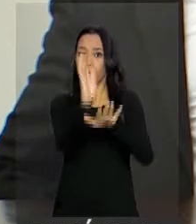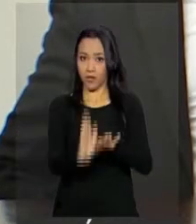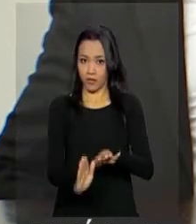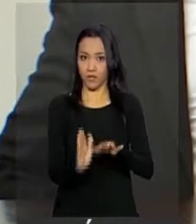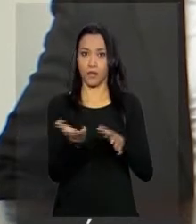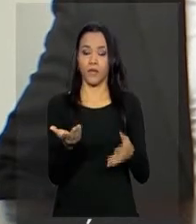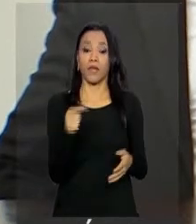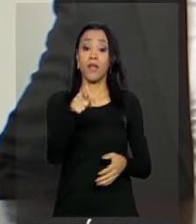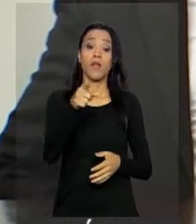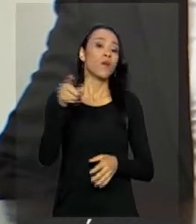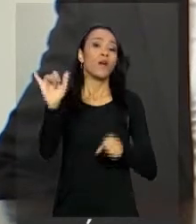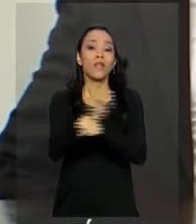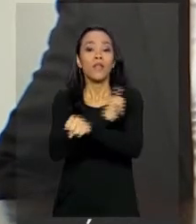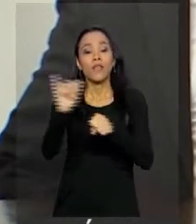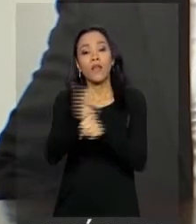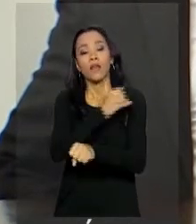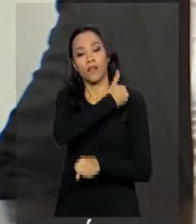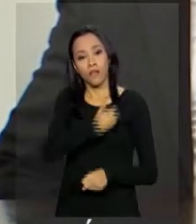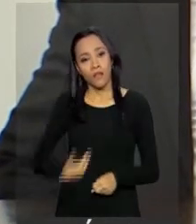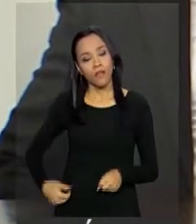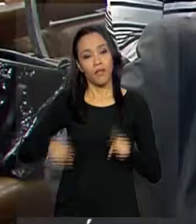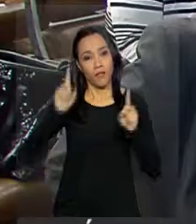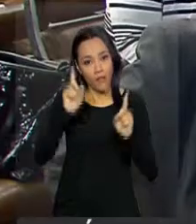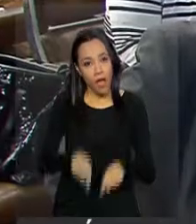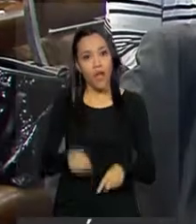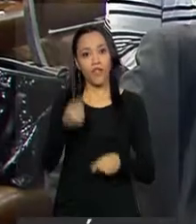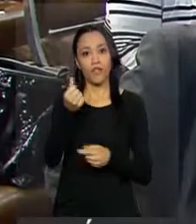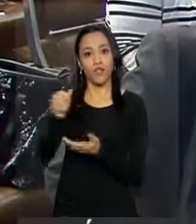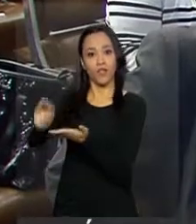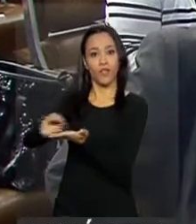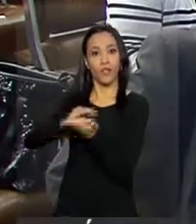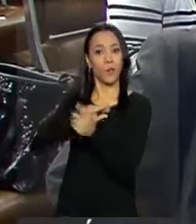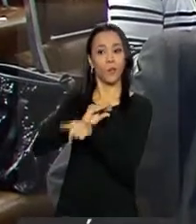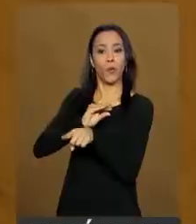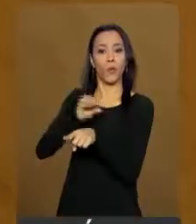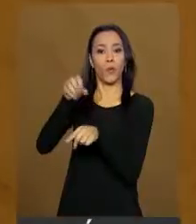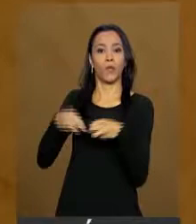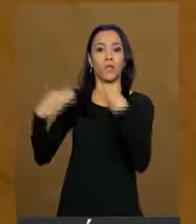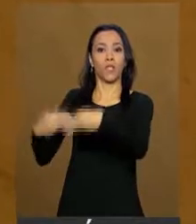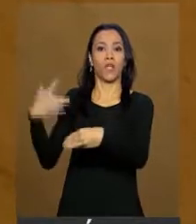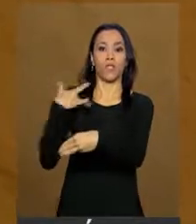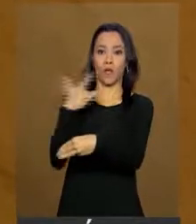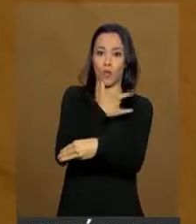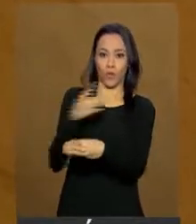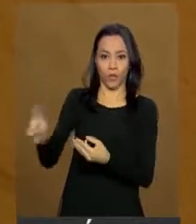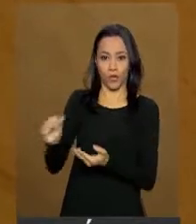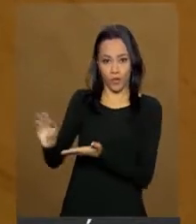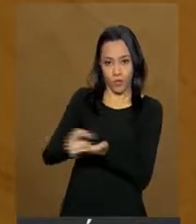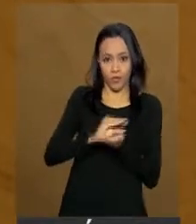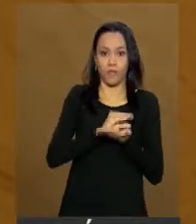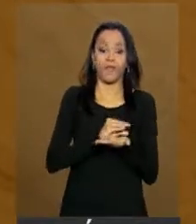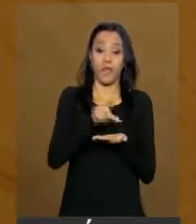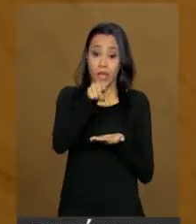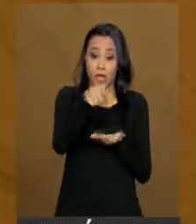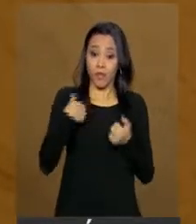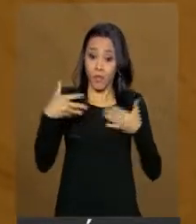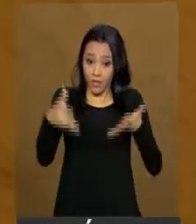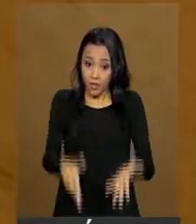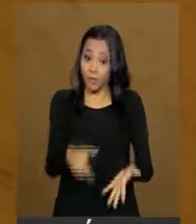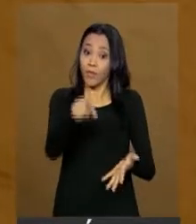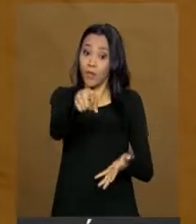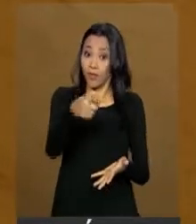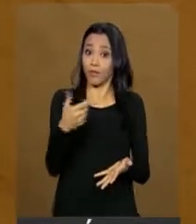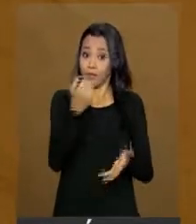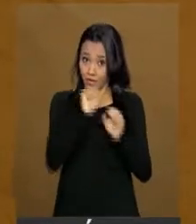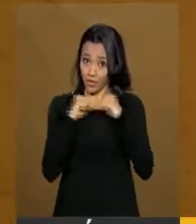ações do governo para a primeira infância também terão recursos do Ministério da Saúde. O ministro Ricardo Barros participou do seminário. É a